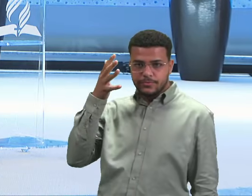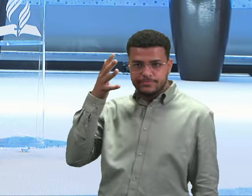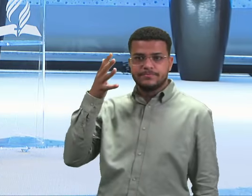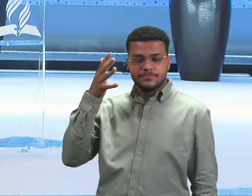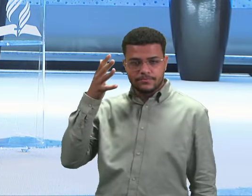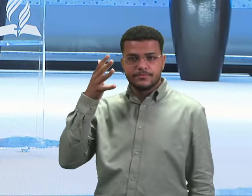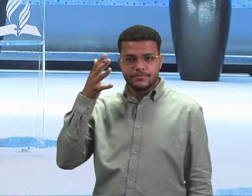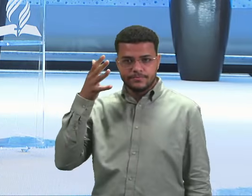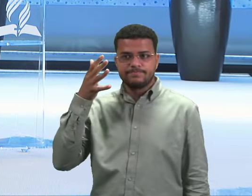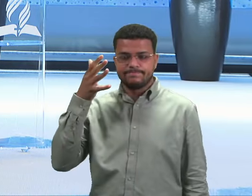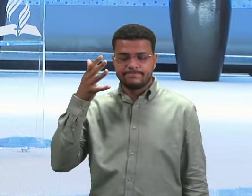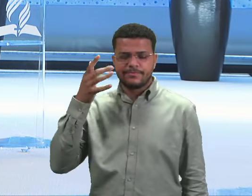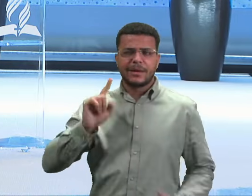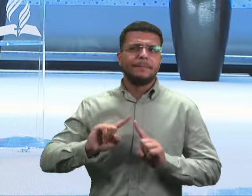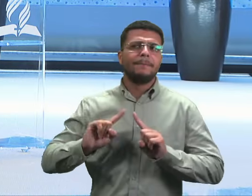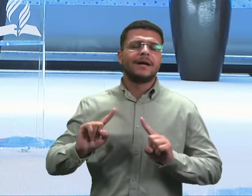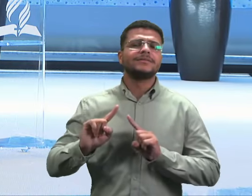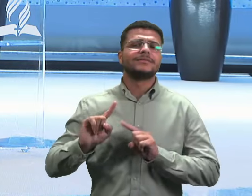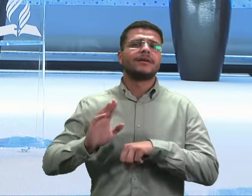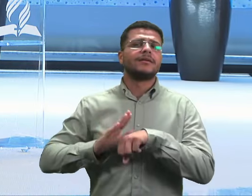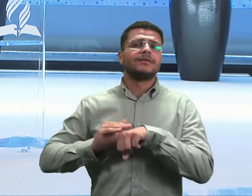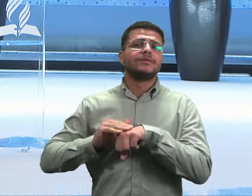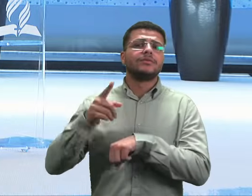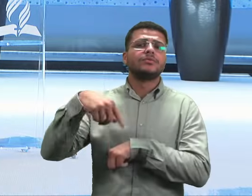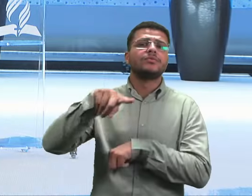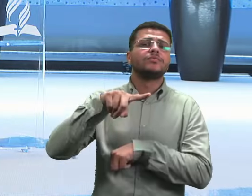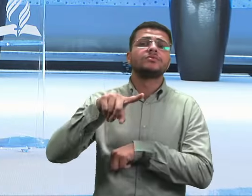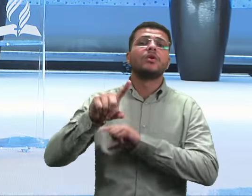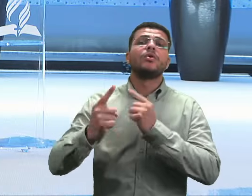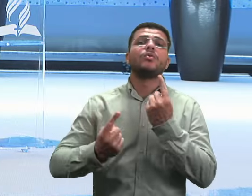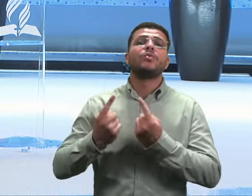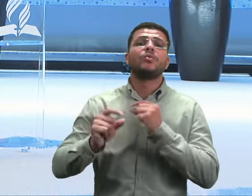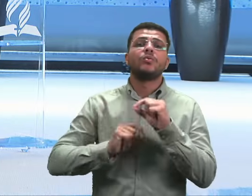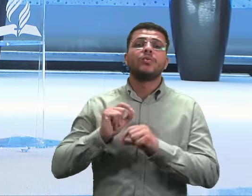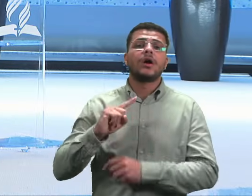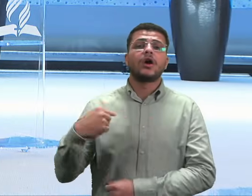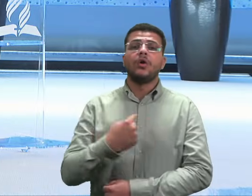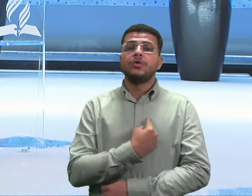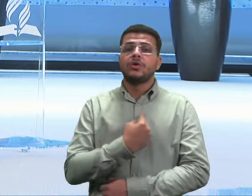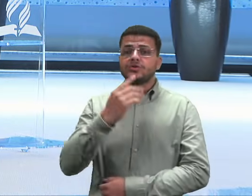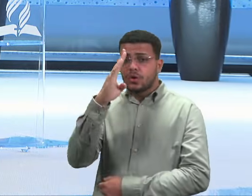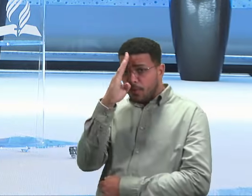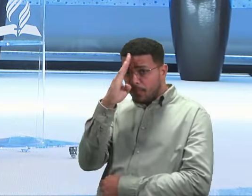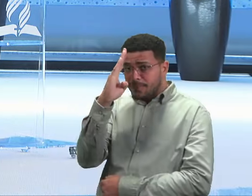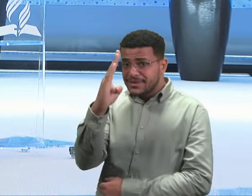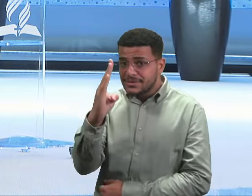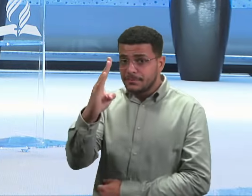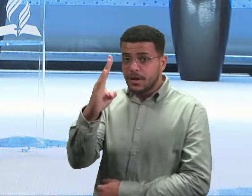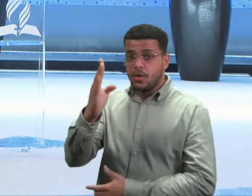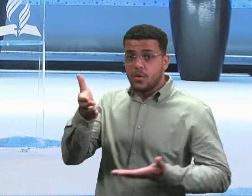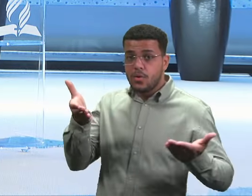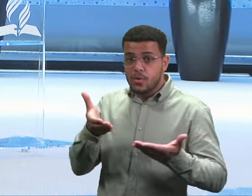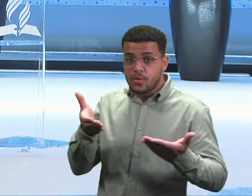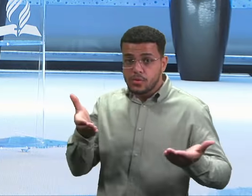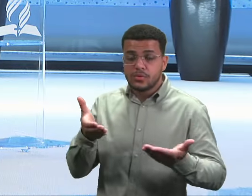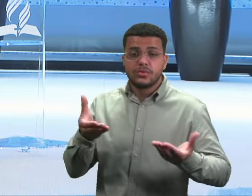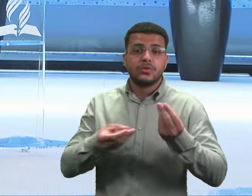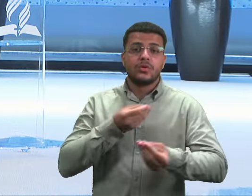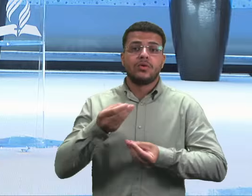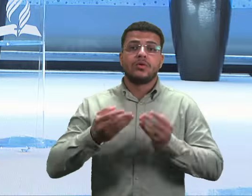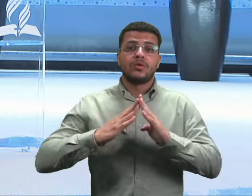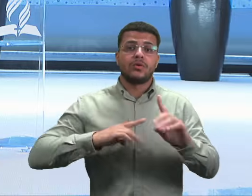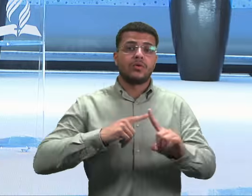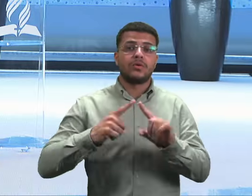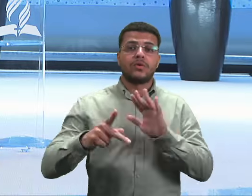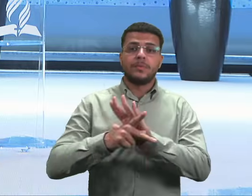Querida igreja, qual deve ser o nosso maior alvo hoje como igreja